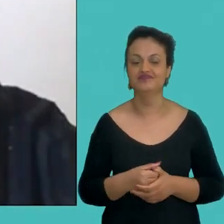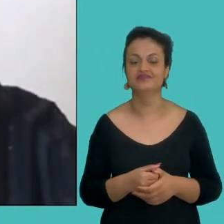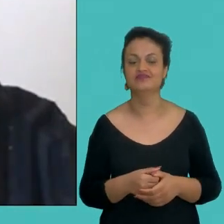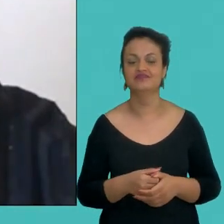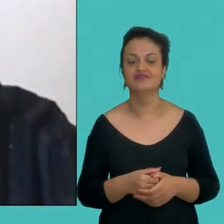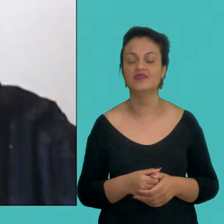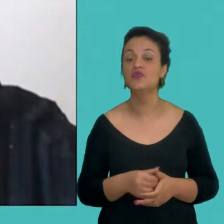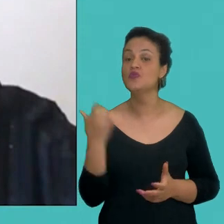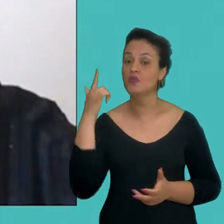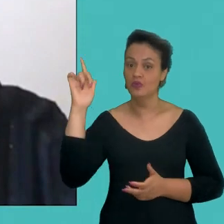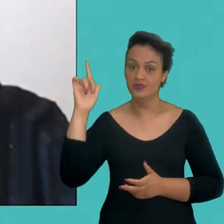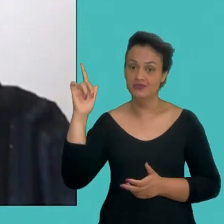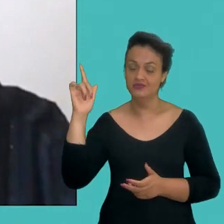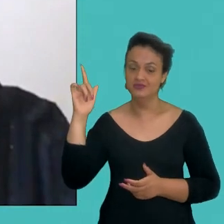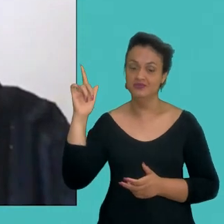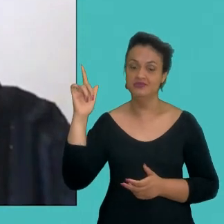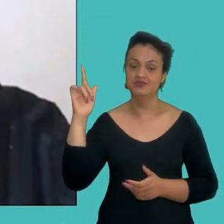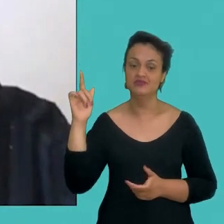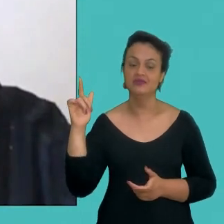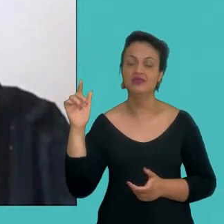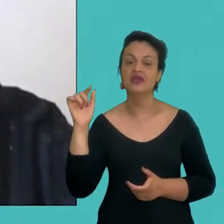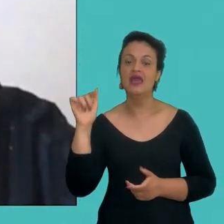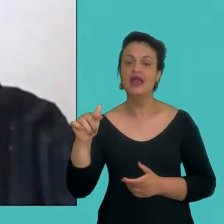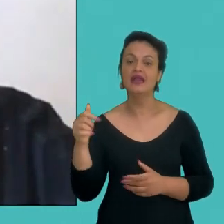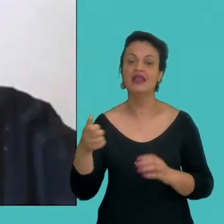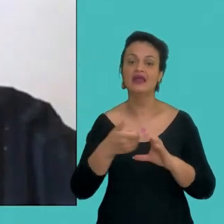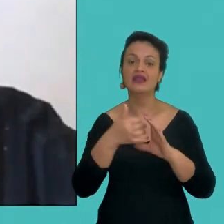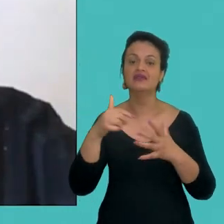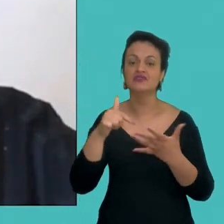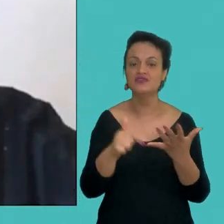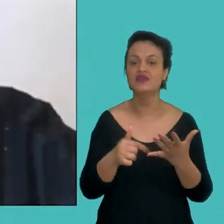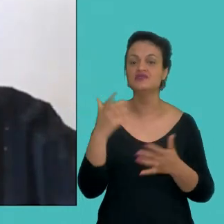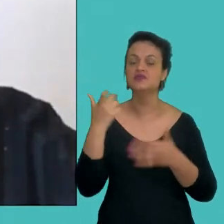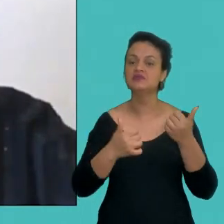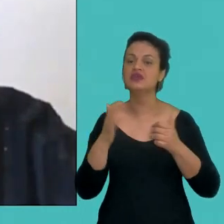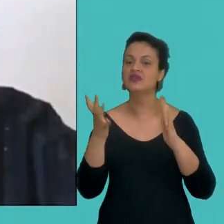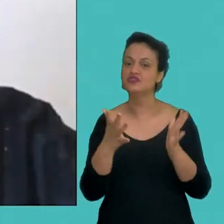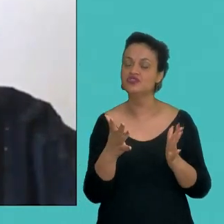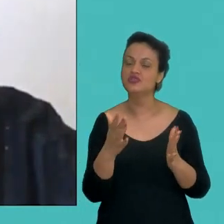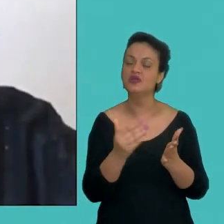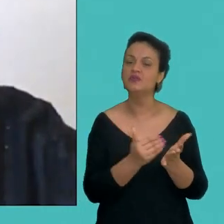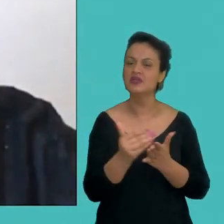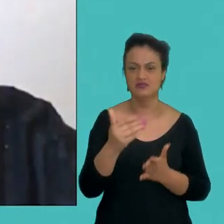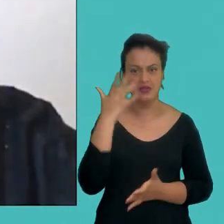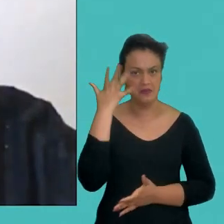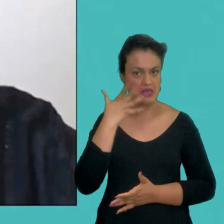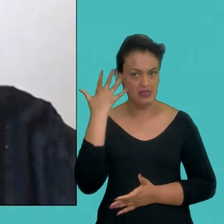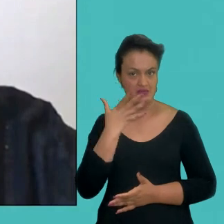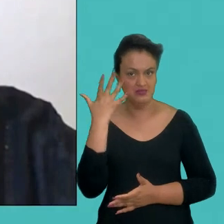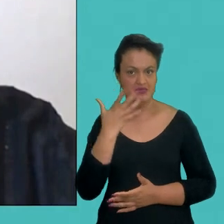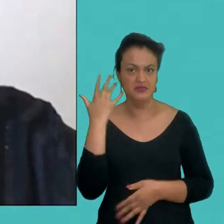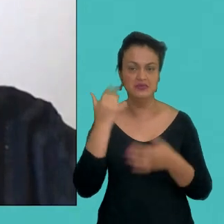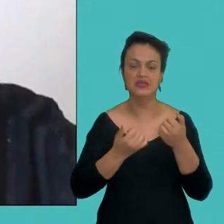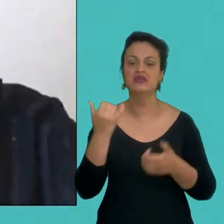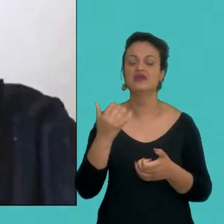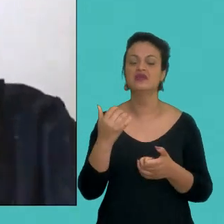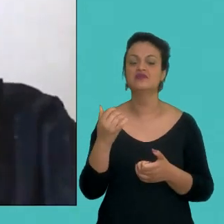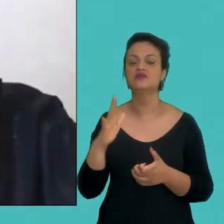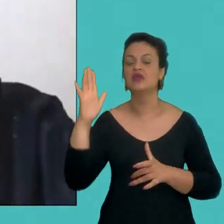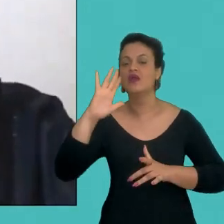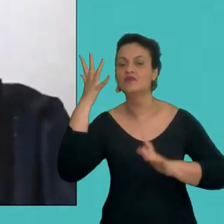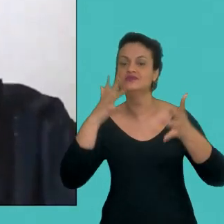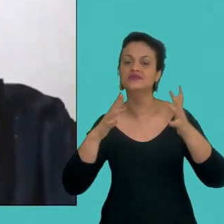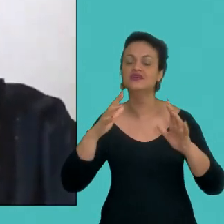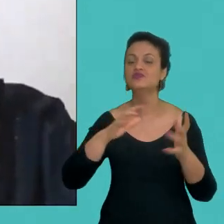2. O outro tem a ver com aqueles aspectos que eu mencionei no começo da palestra,